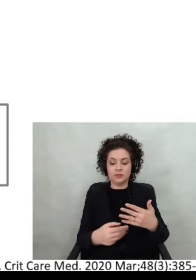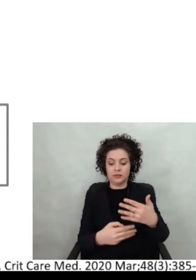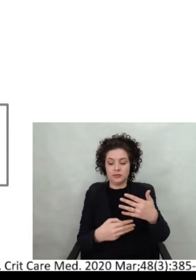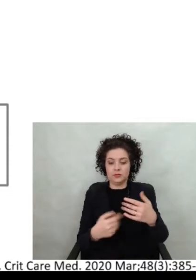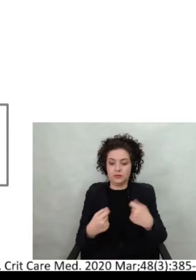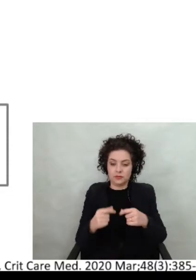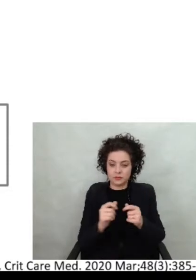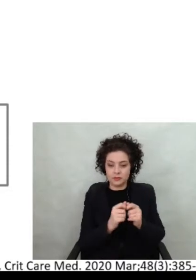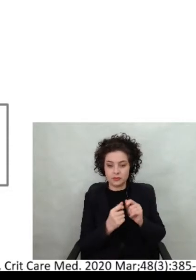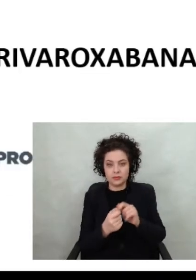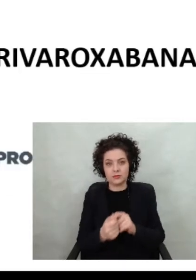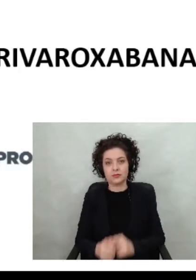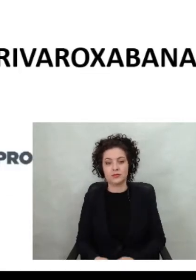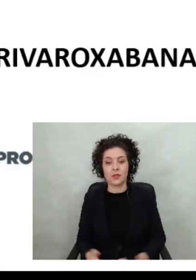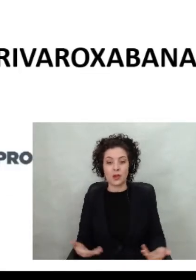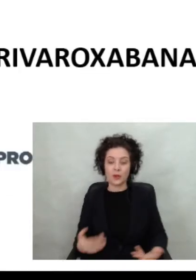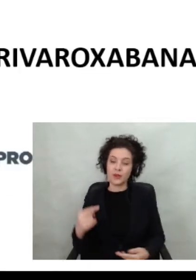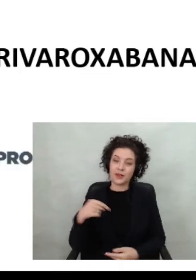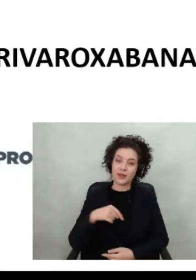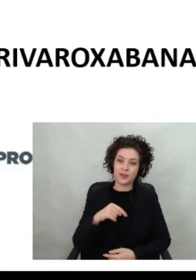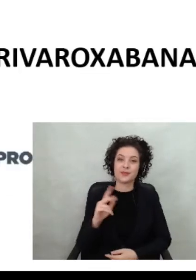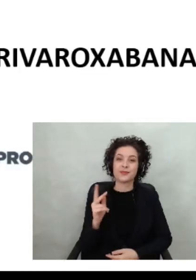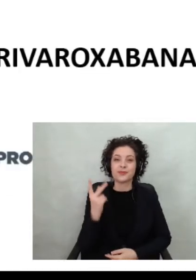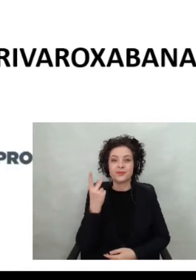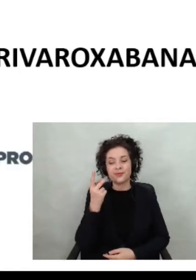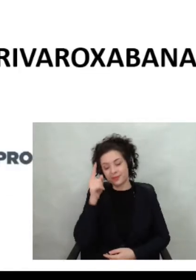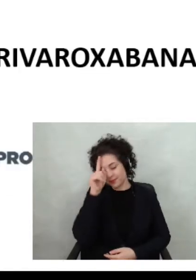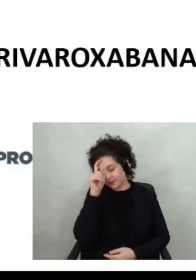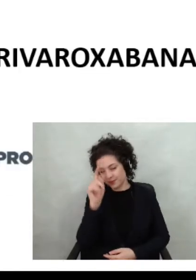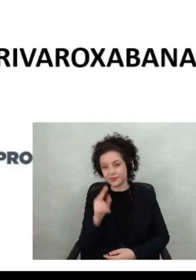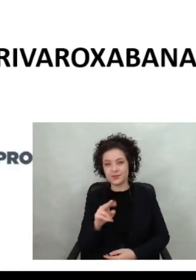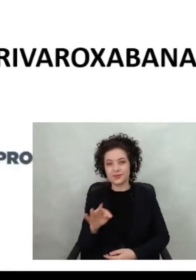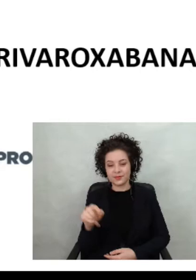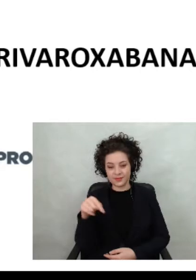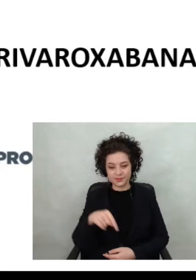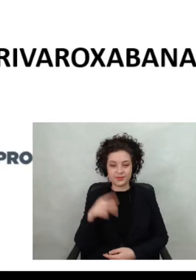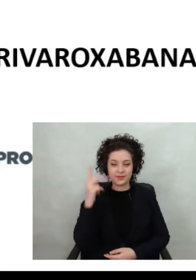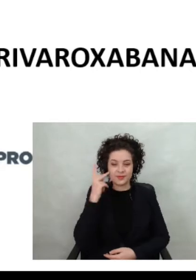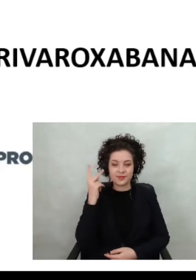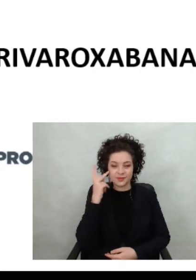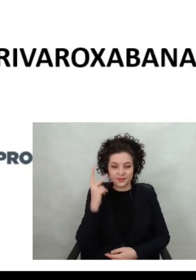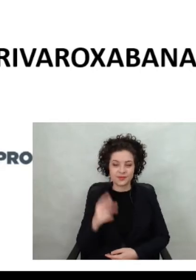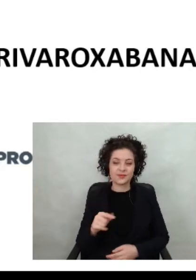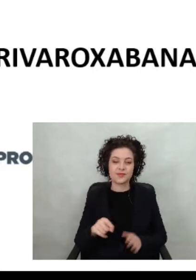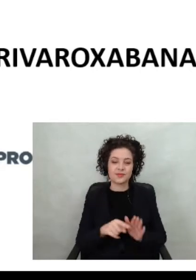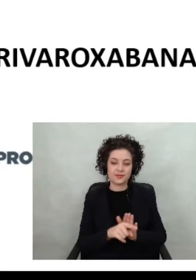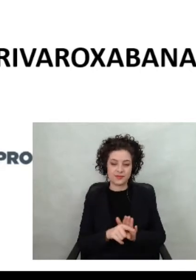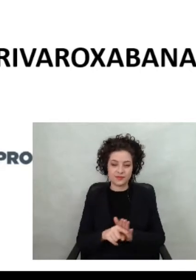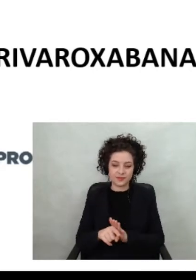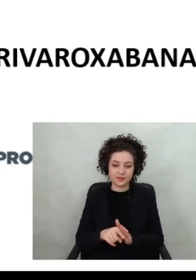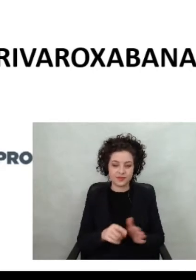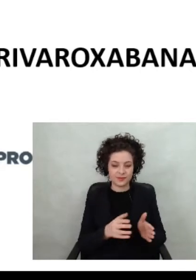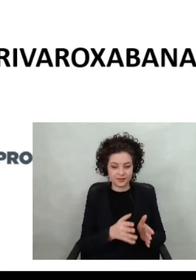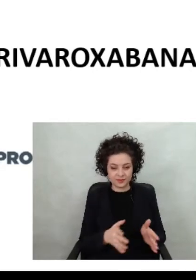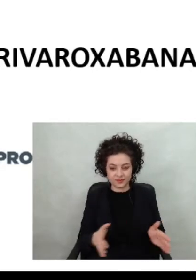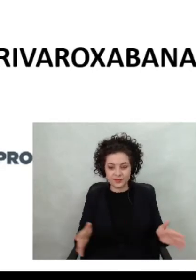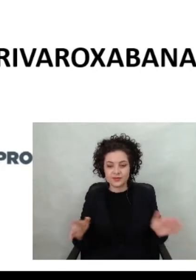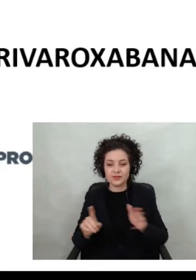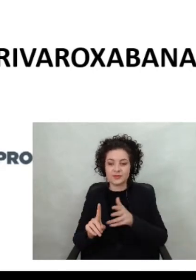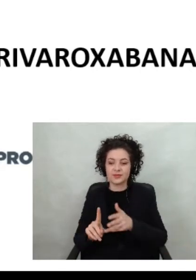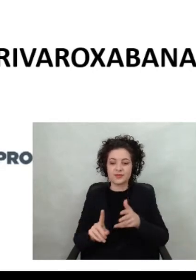nós fazemos hoje aqui na nossa UTI. Além disso, fazemos pesquisa, nós vamos abordar aí durante o resto da reunião vários dos